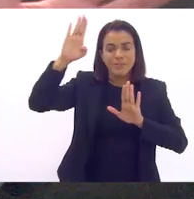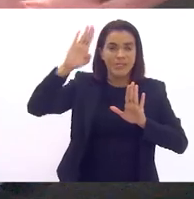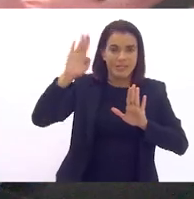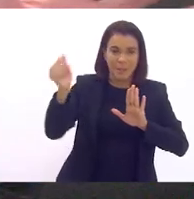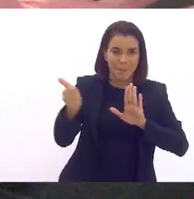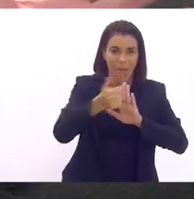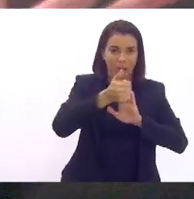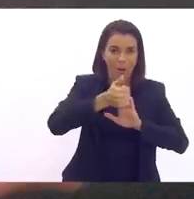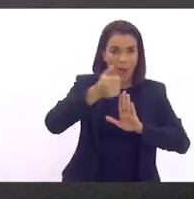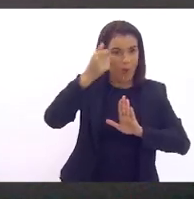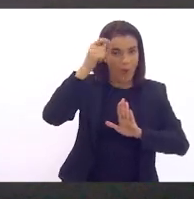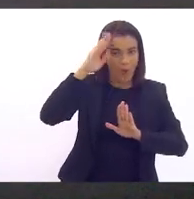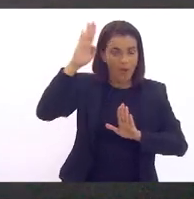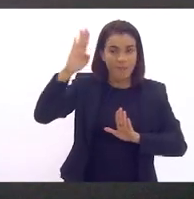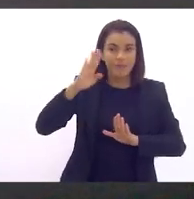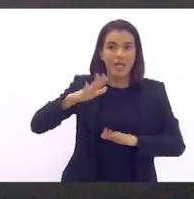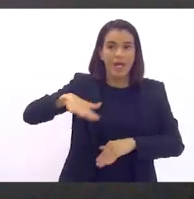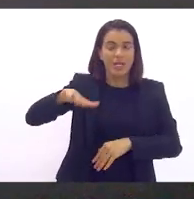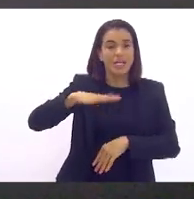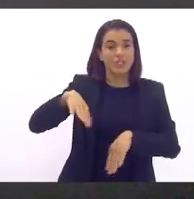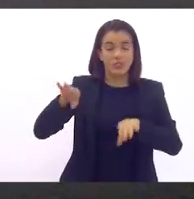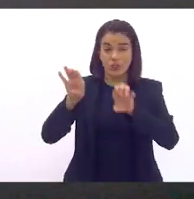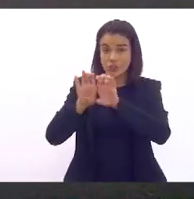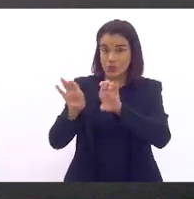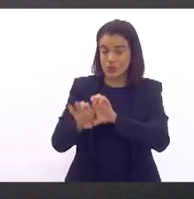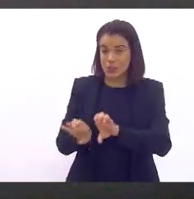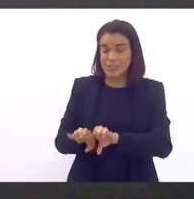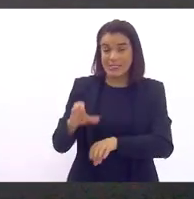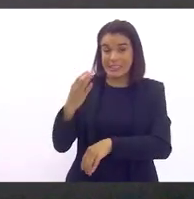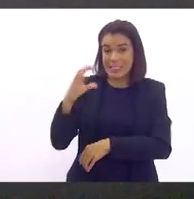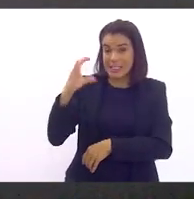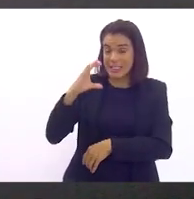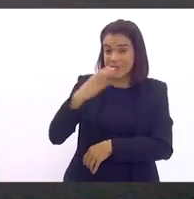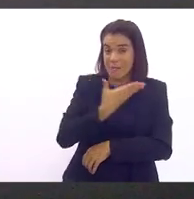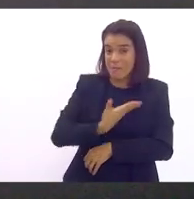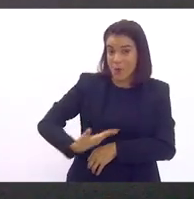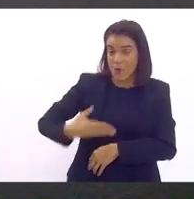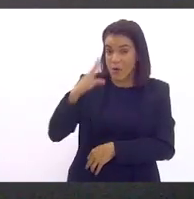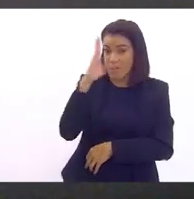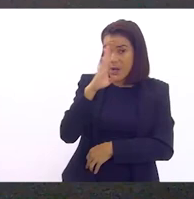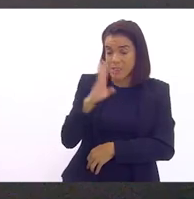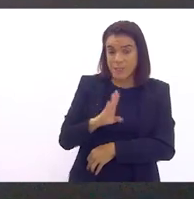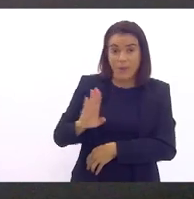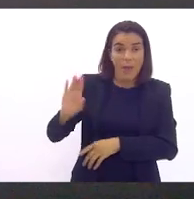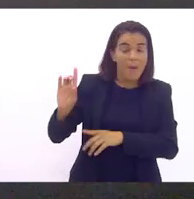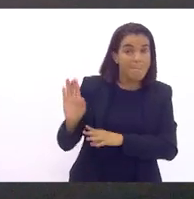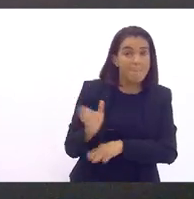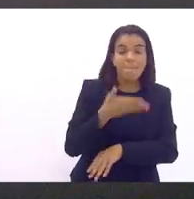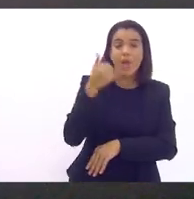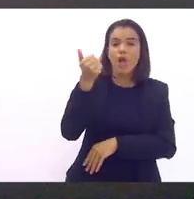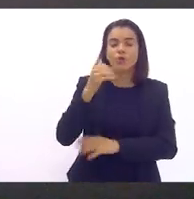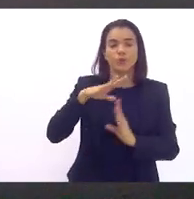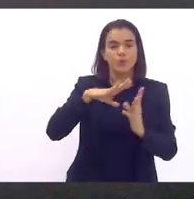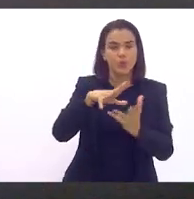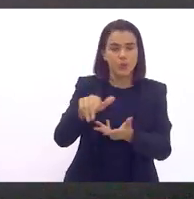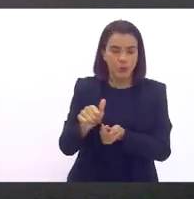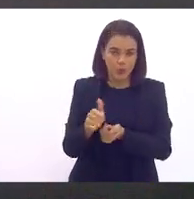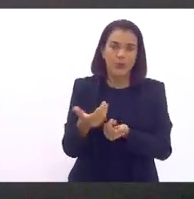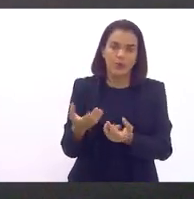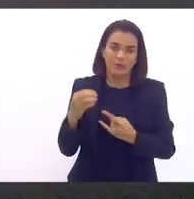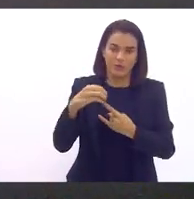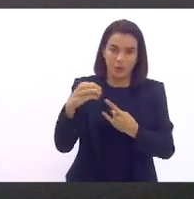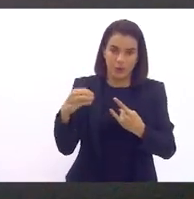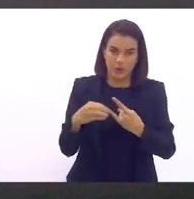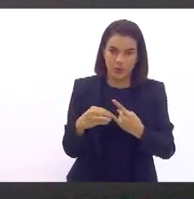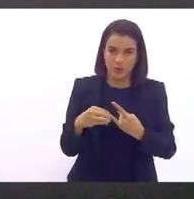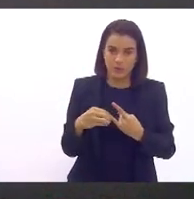a fio Cruz tem que é melhor infra cultura científica pública brasileira e uma dos melhores do mundo né E que tá